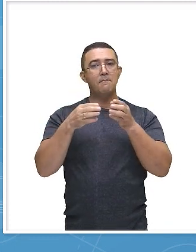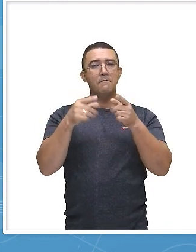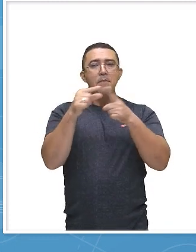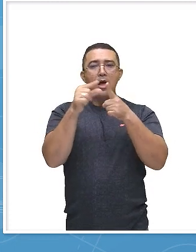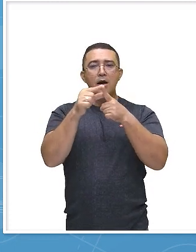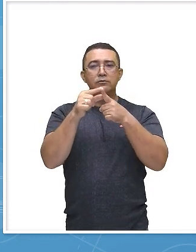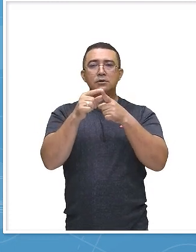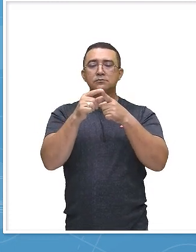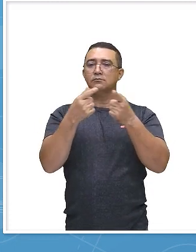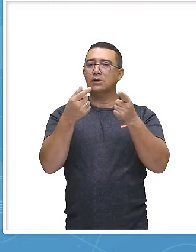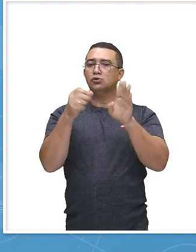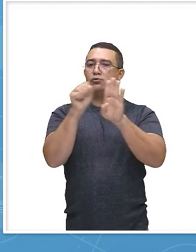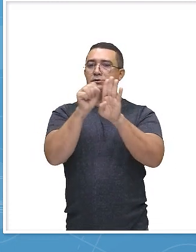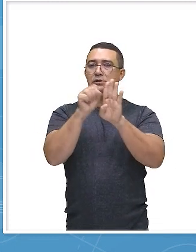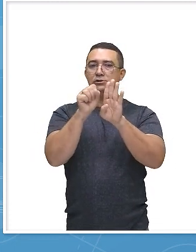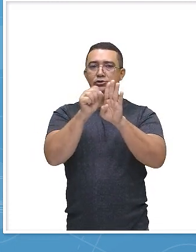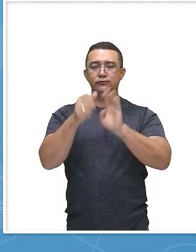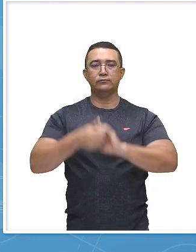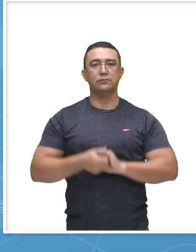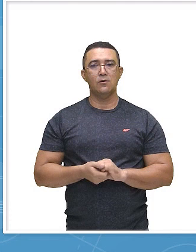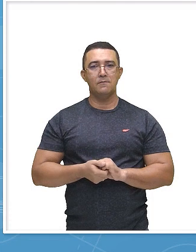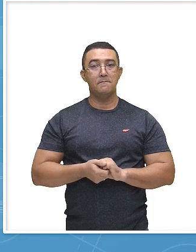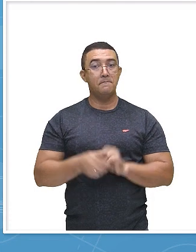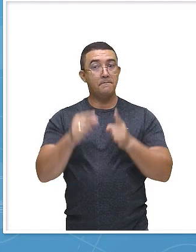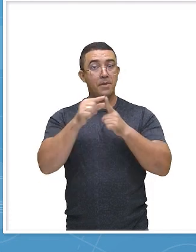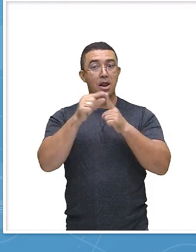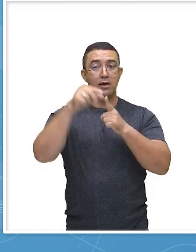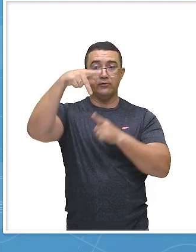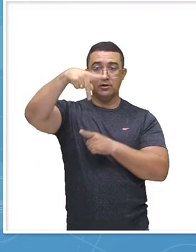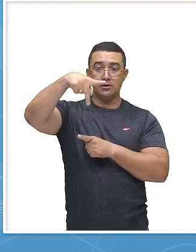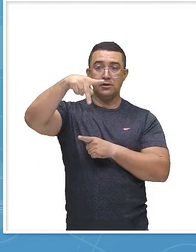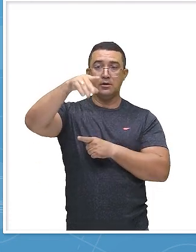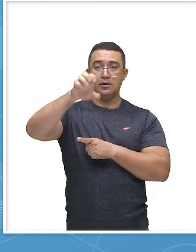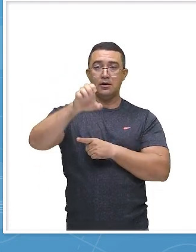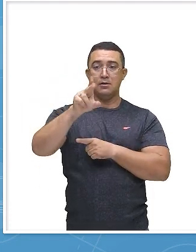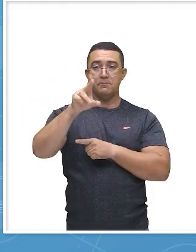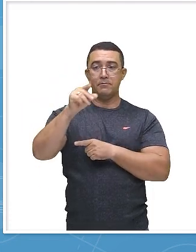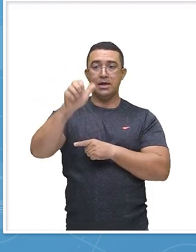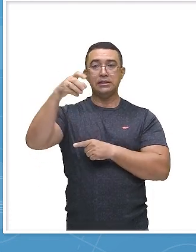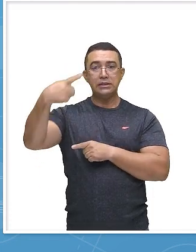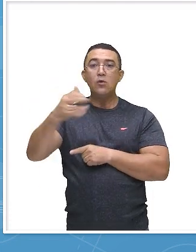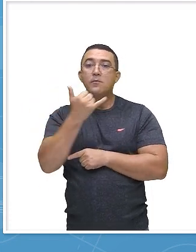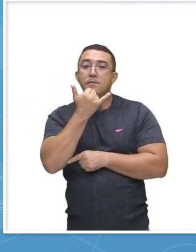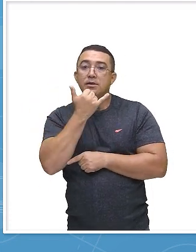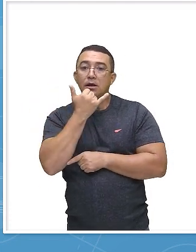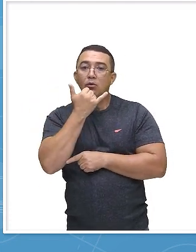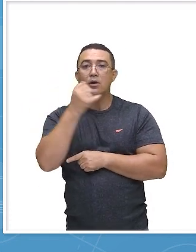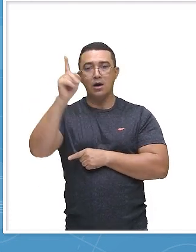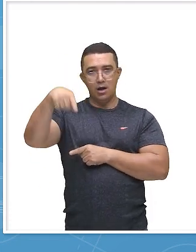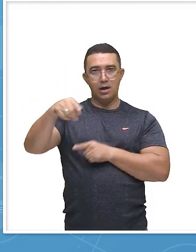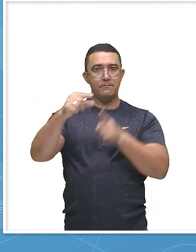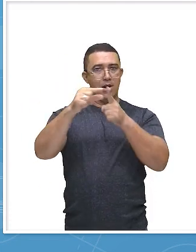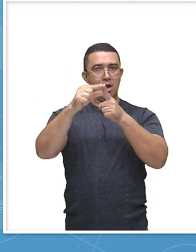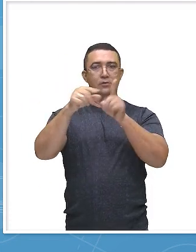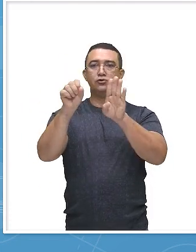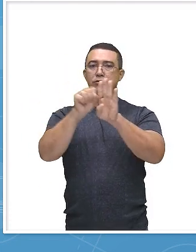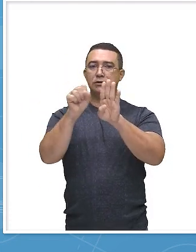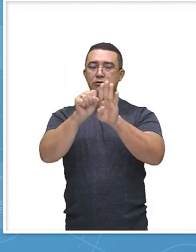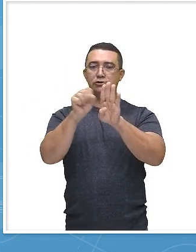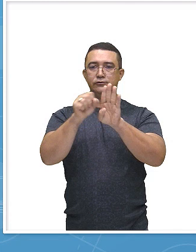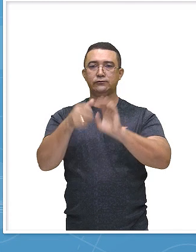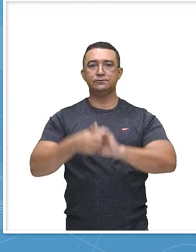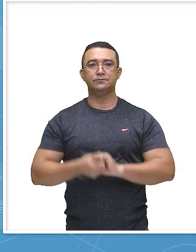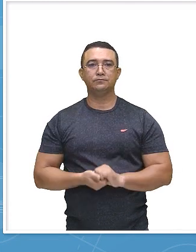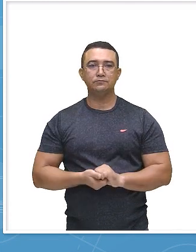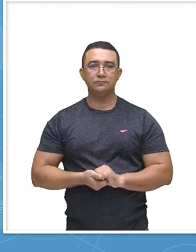Então, perdão é substantivo. Aqui está correto, o perdão. Agora, verbo, digo, perdoar é